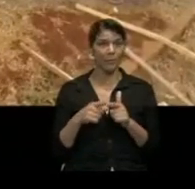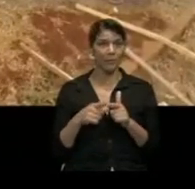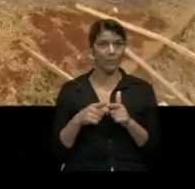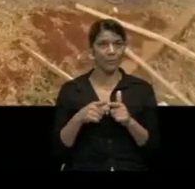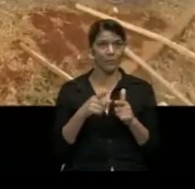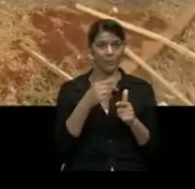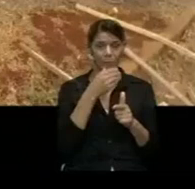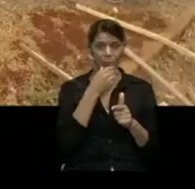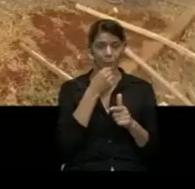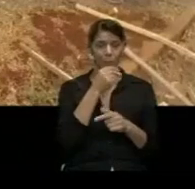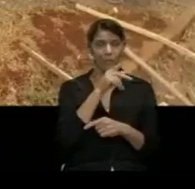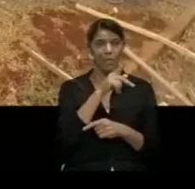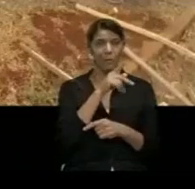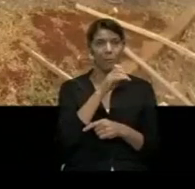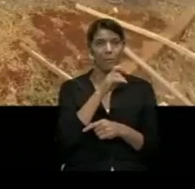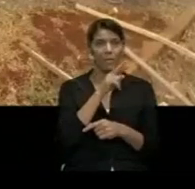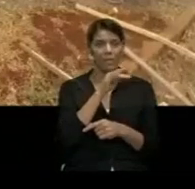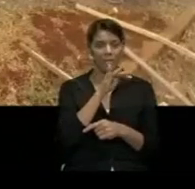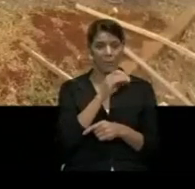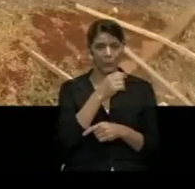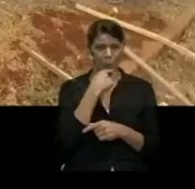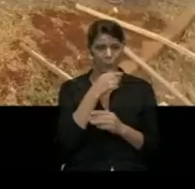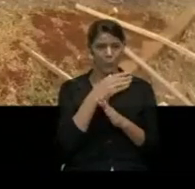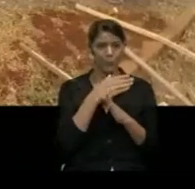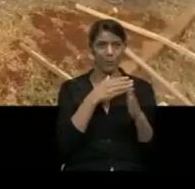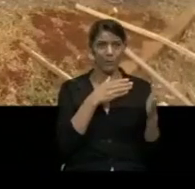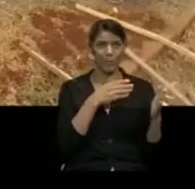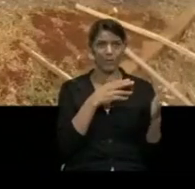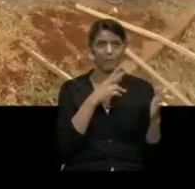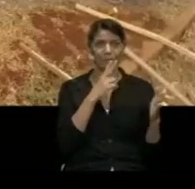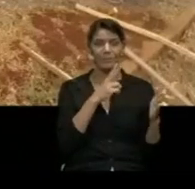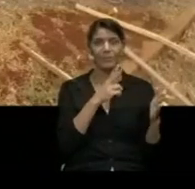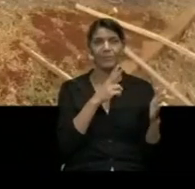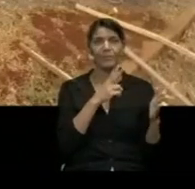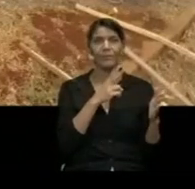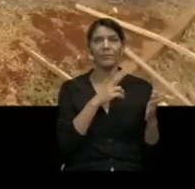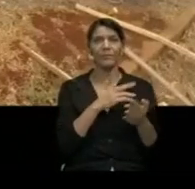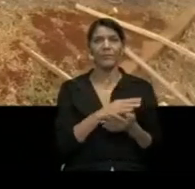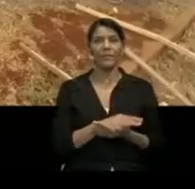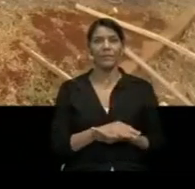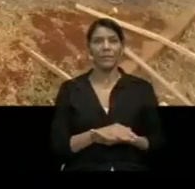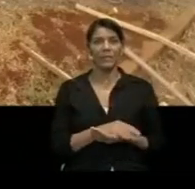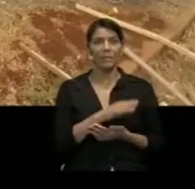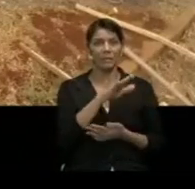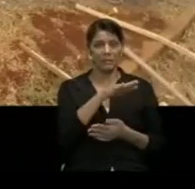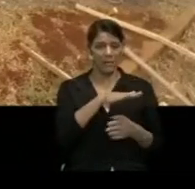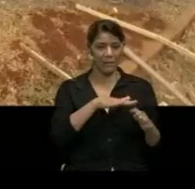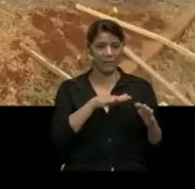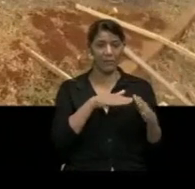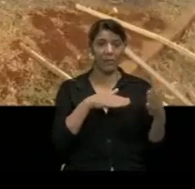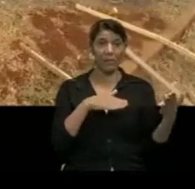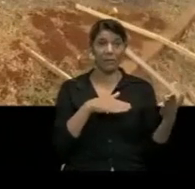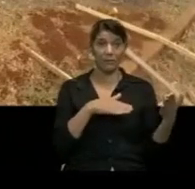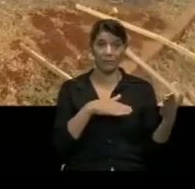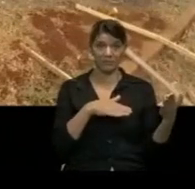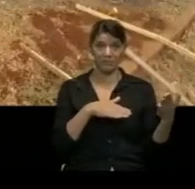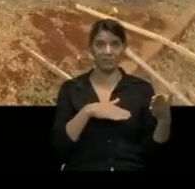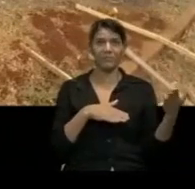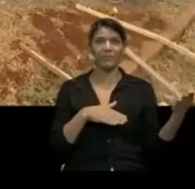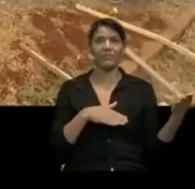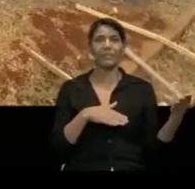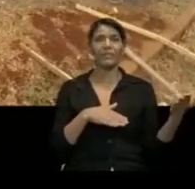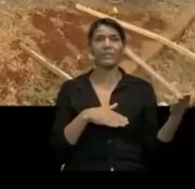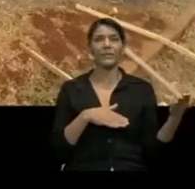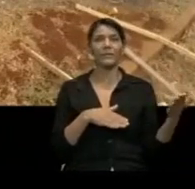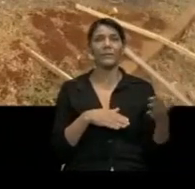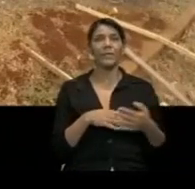o Pedrinho, se puder pausar o vídeo, olha ali, onde está o rapaz deitado no lado esquerdo, o Pedrinho, ele está